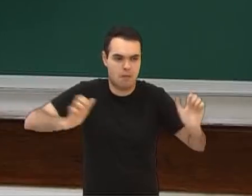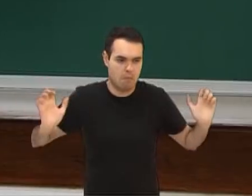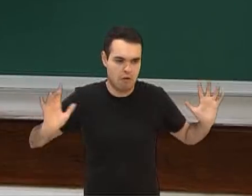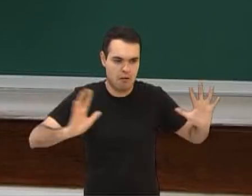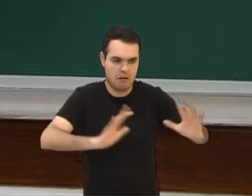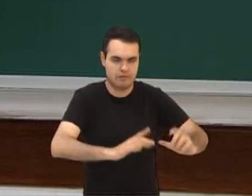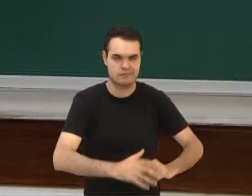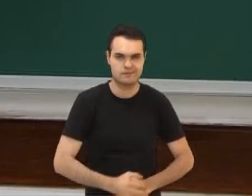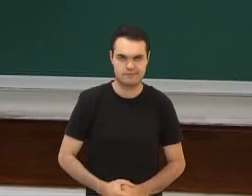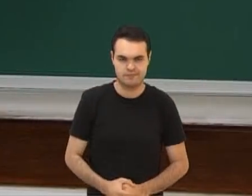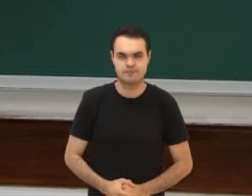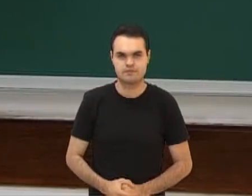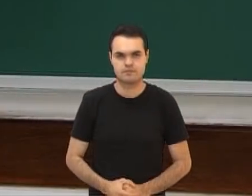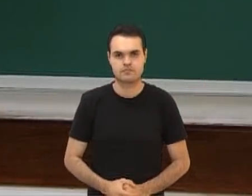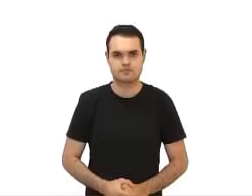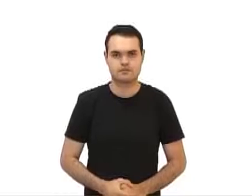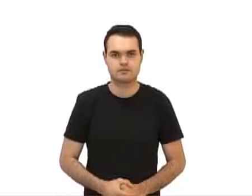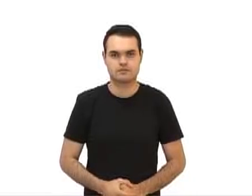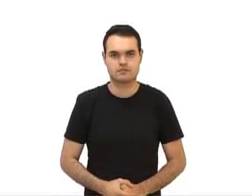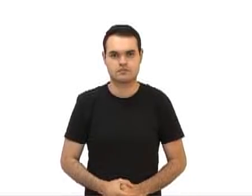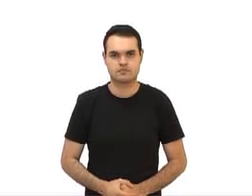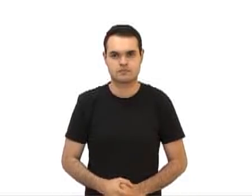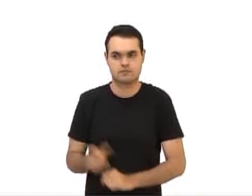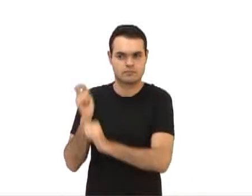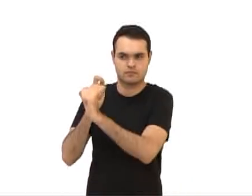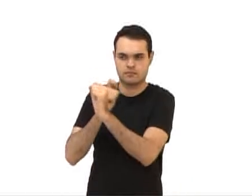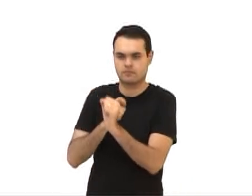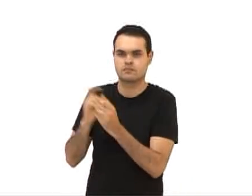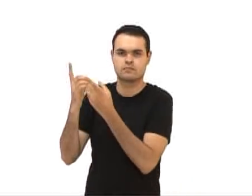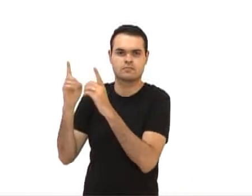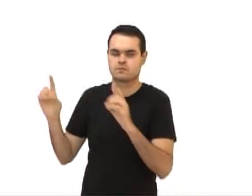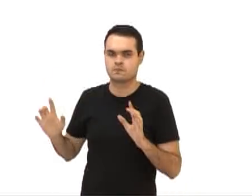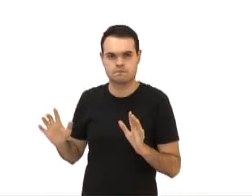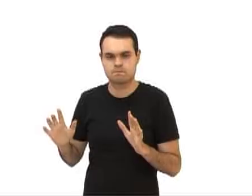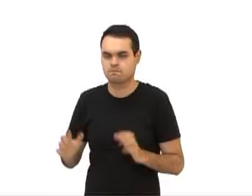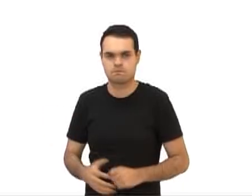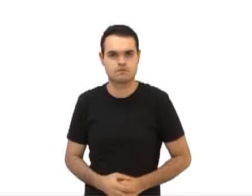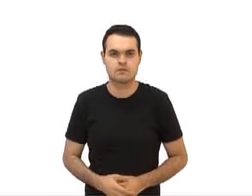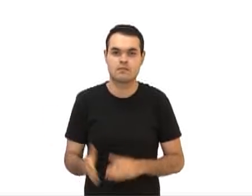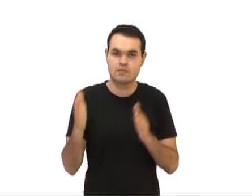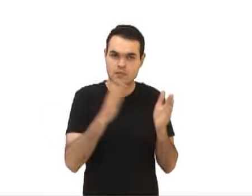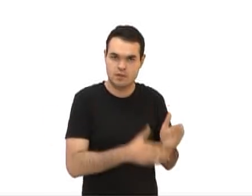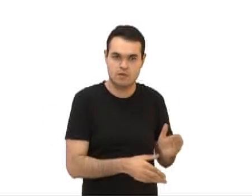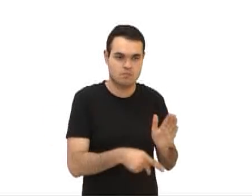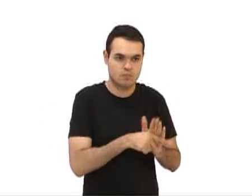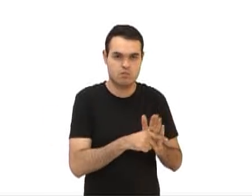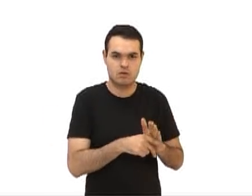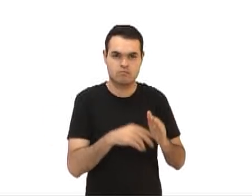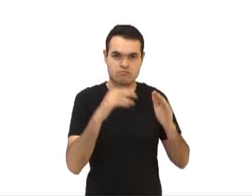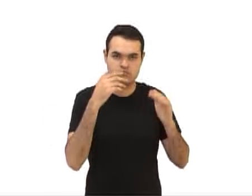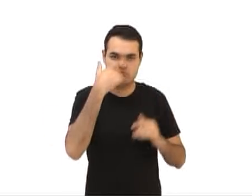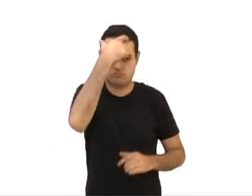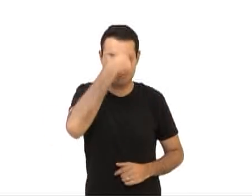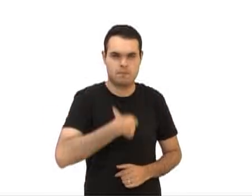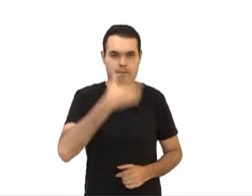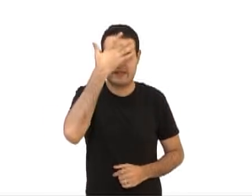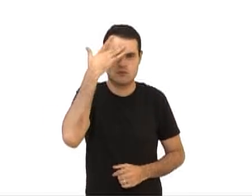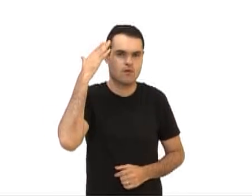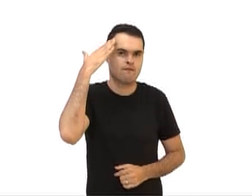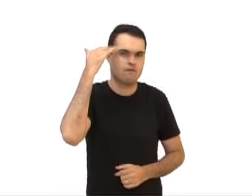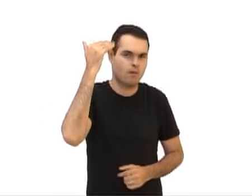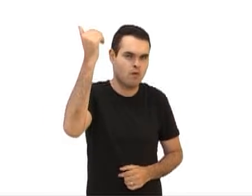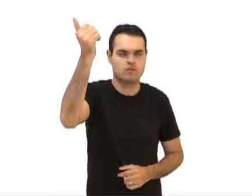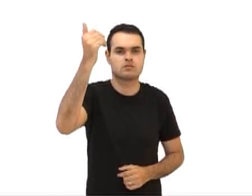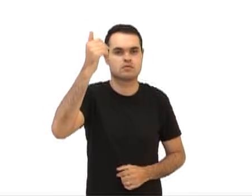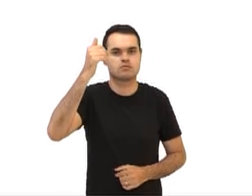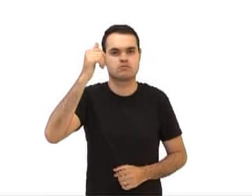lugar aí, tá? Então, não esculpiam deuses e deusas, tá? E sim imagens realísticas de autoridades idealizadas, e